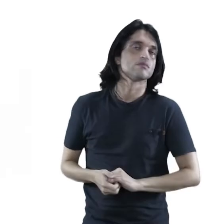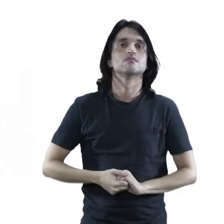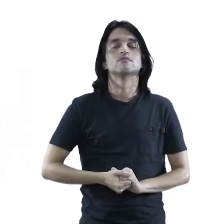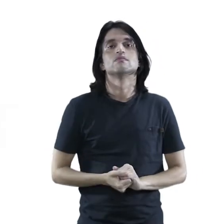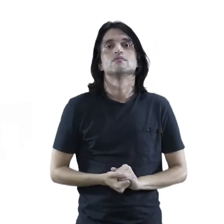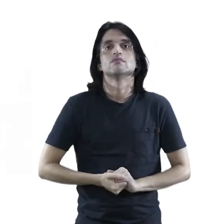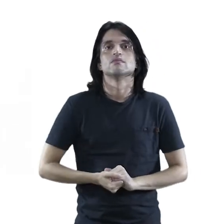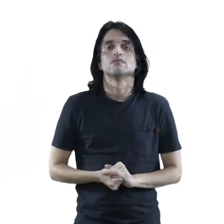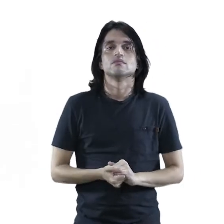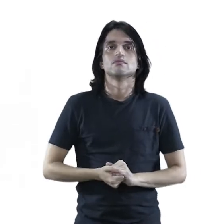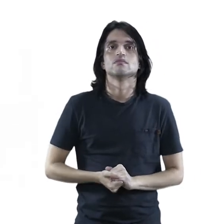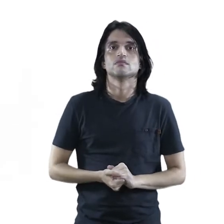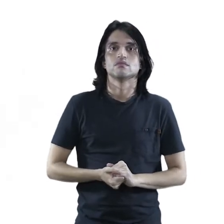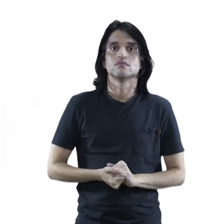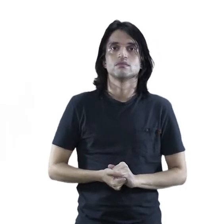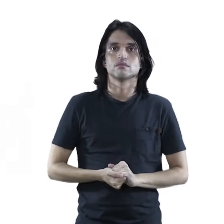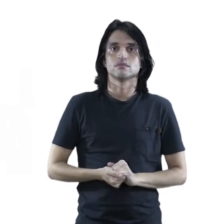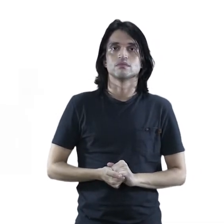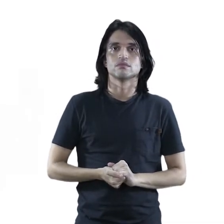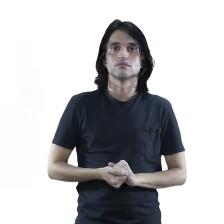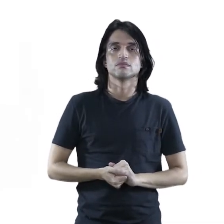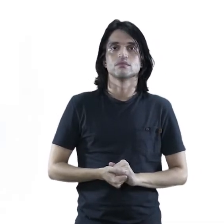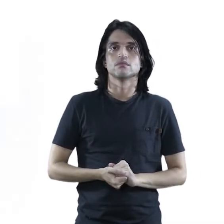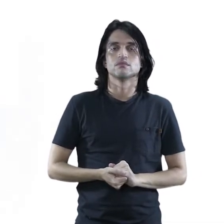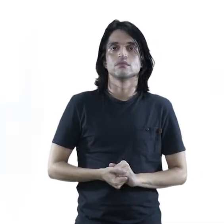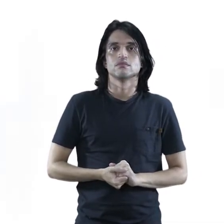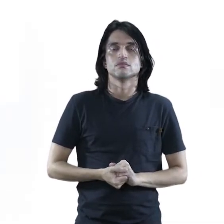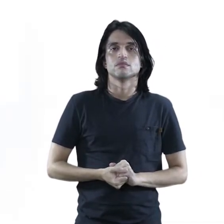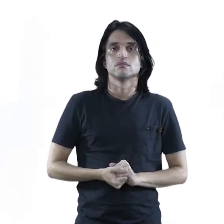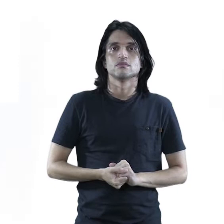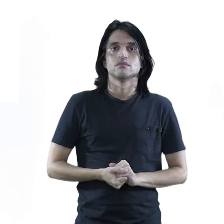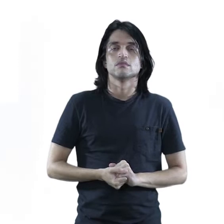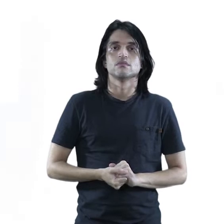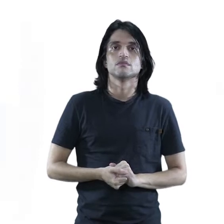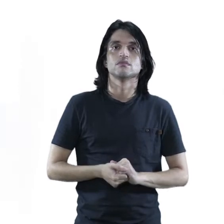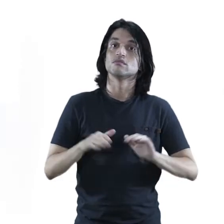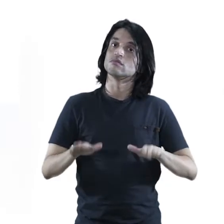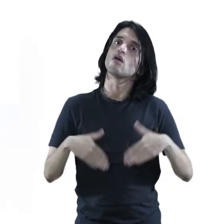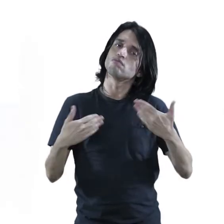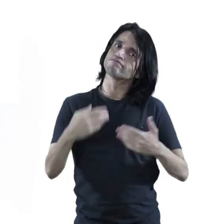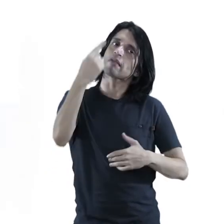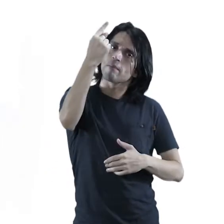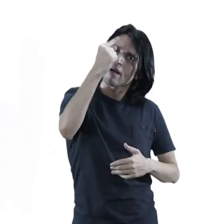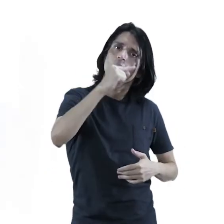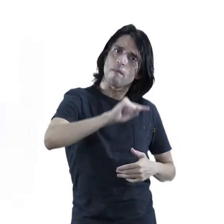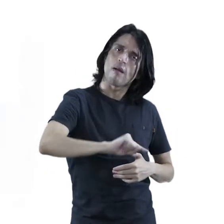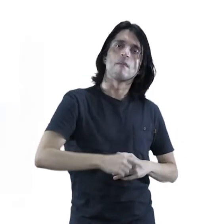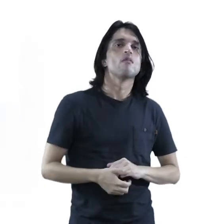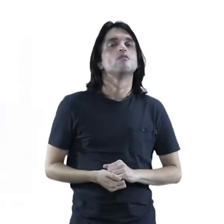décimo de milésimos; 5 casas decimais, centésimos de milésimos; 6 casas decimais,